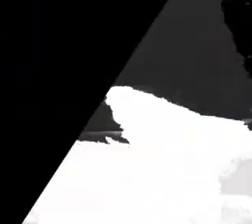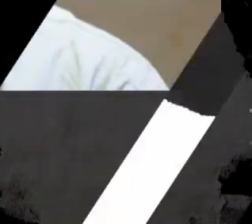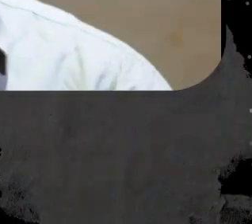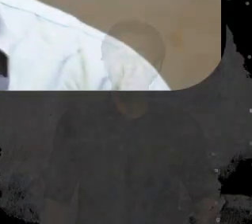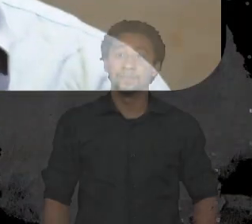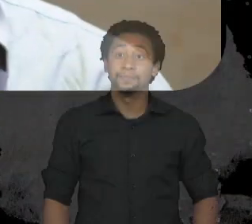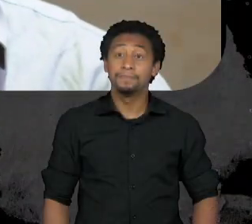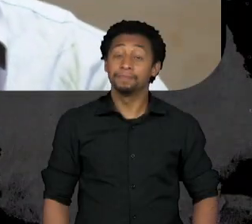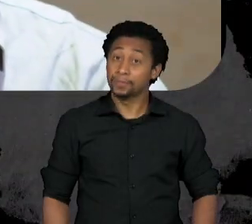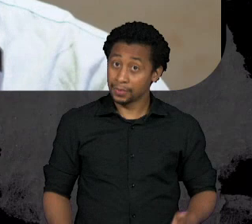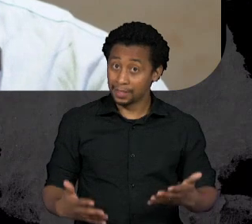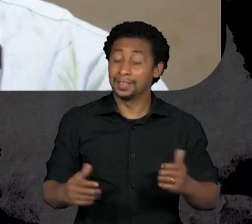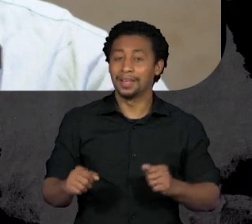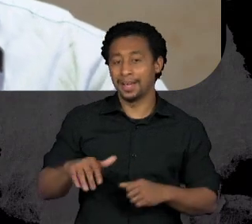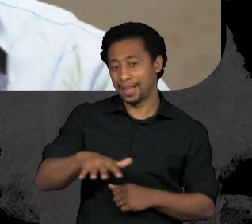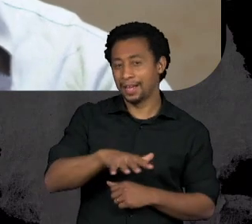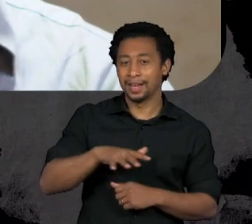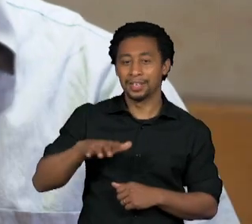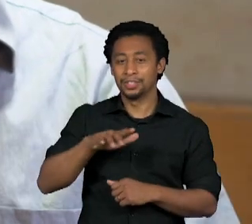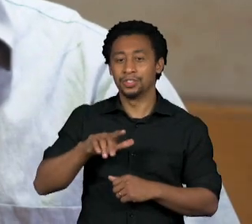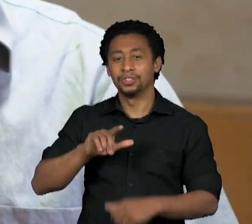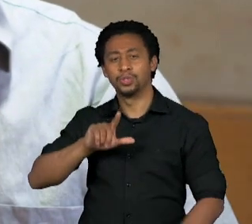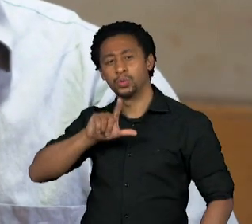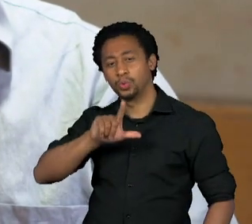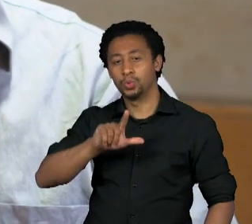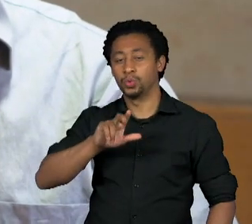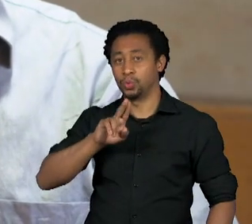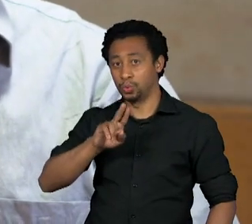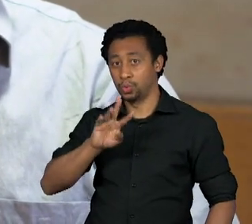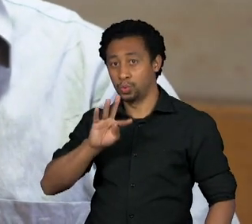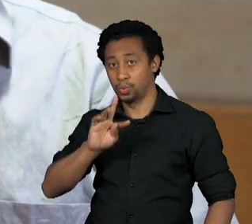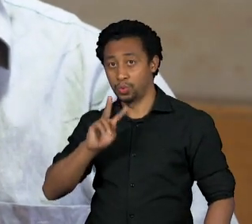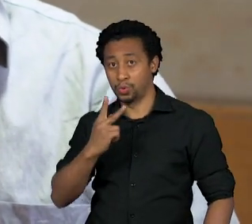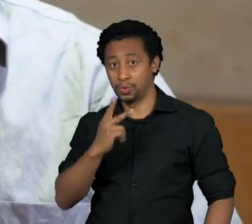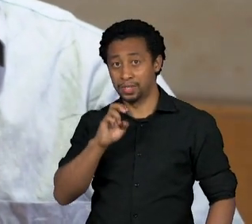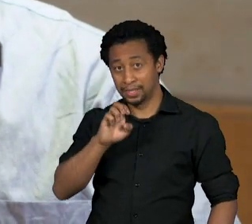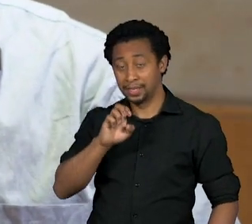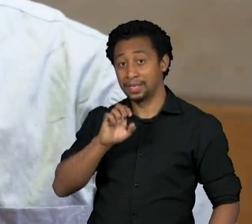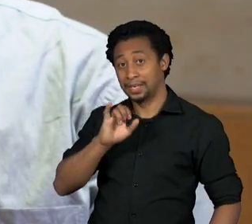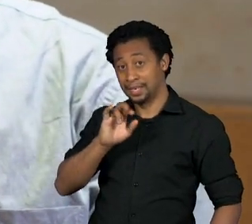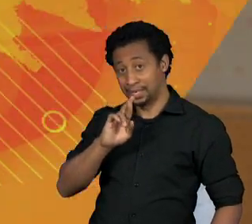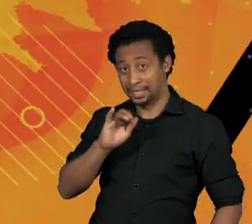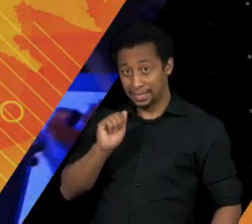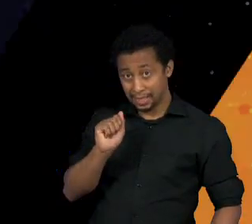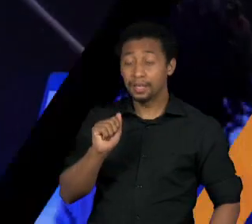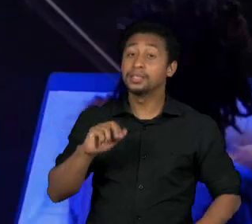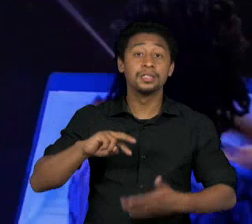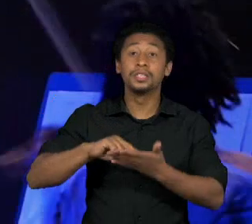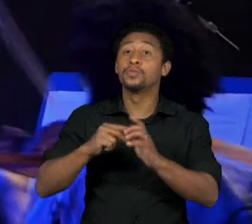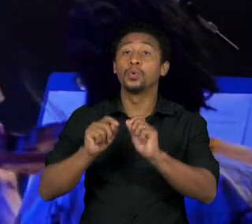A luteria é uma arte de construir e restaurar instrumentos musicais.